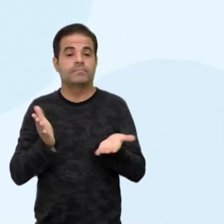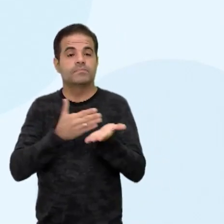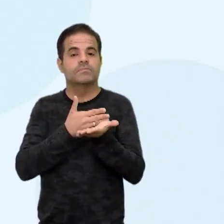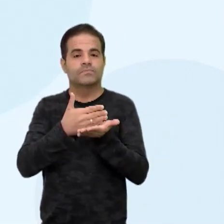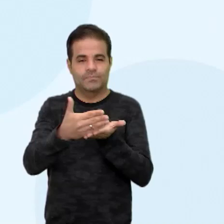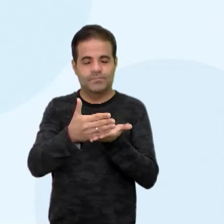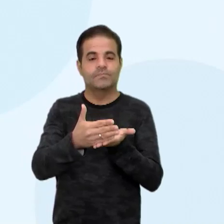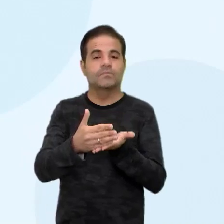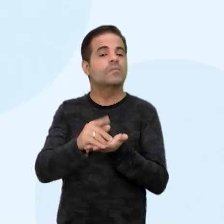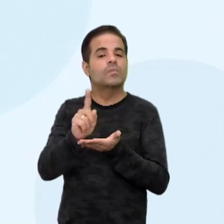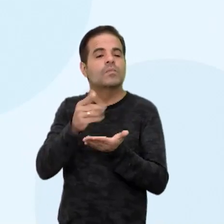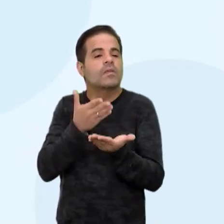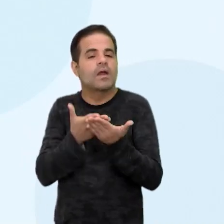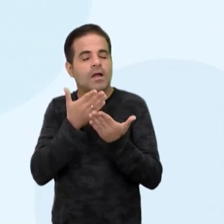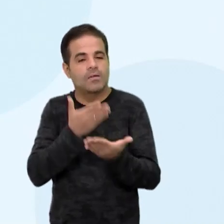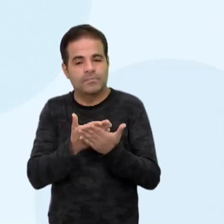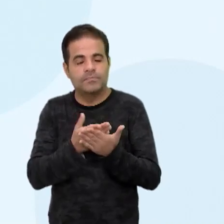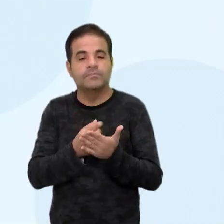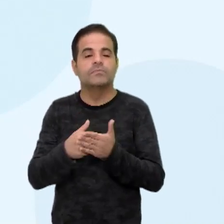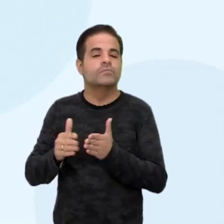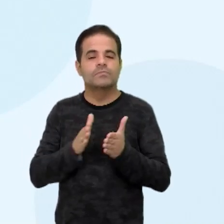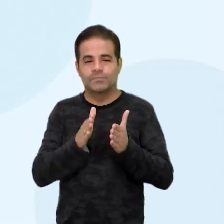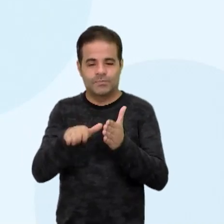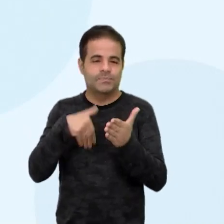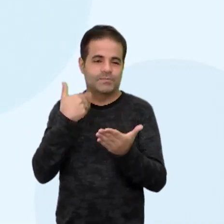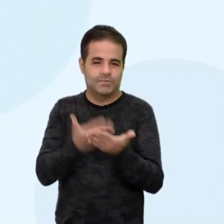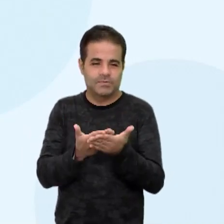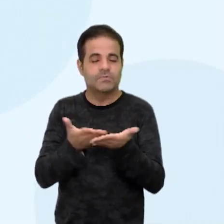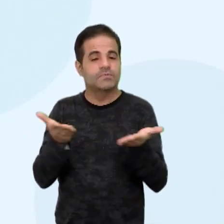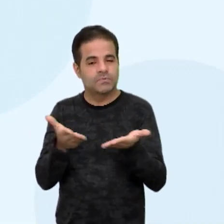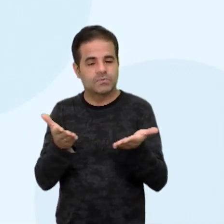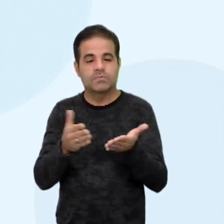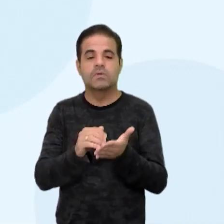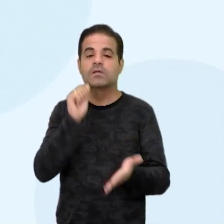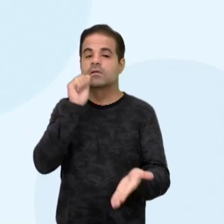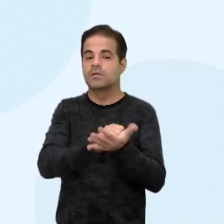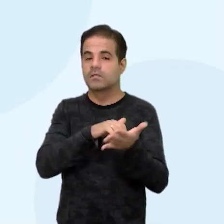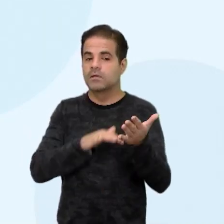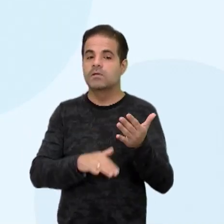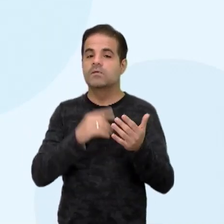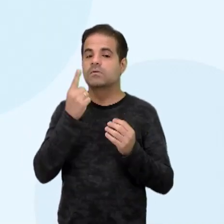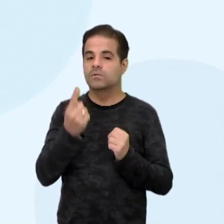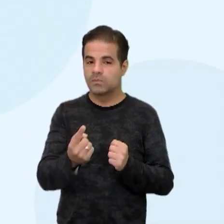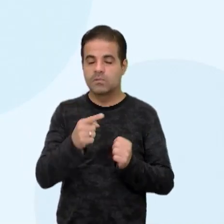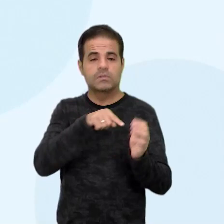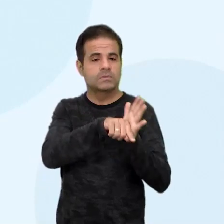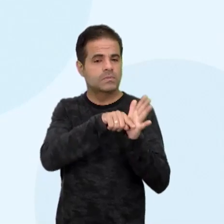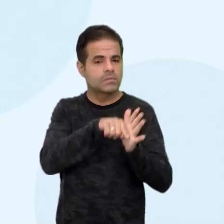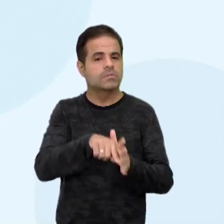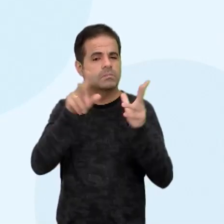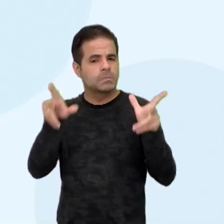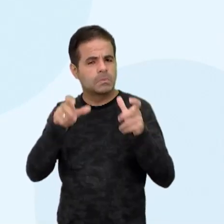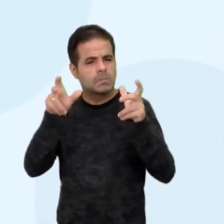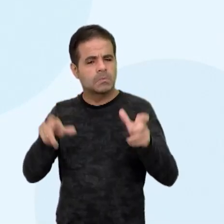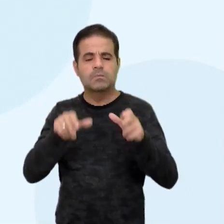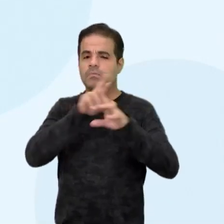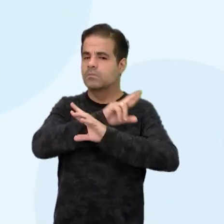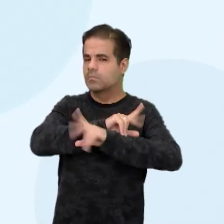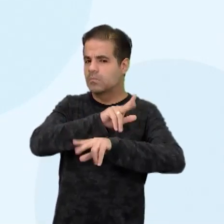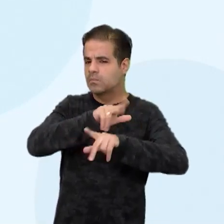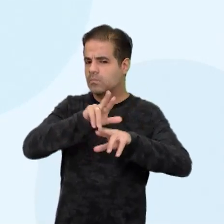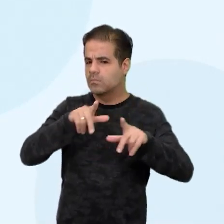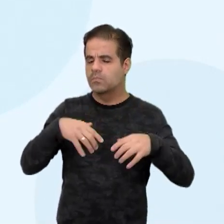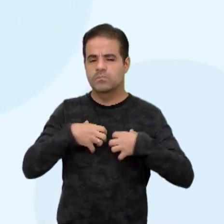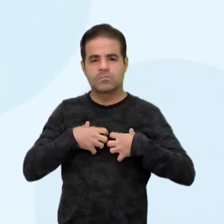começar realmente a aula, né? Nosso percurso até aqui. Na atividade 1, investigamos diferentes sentidos